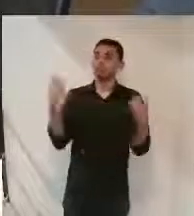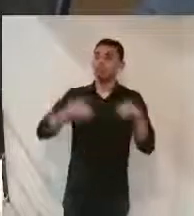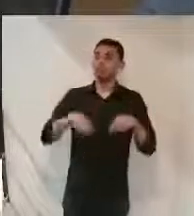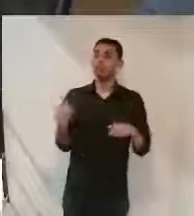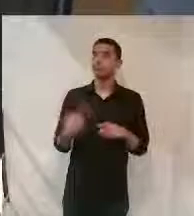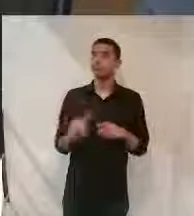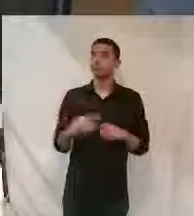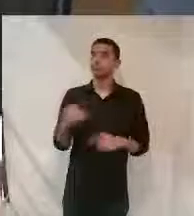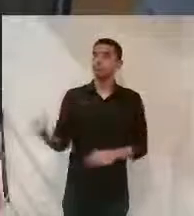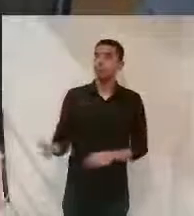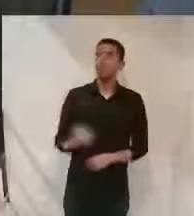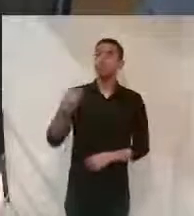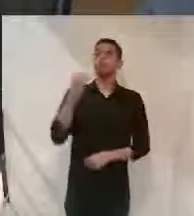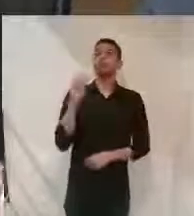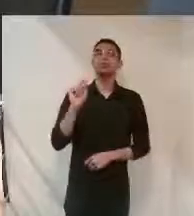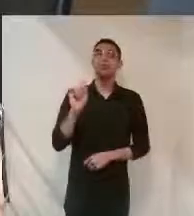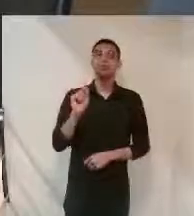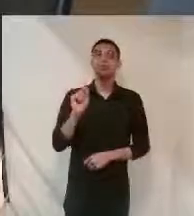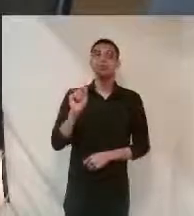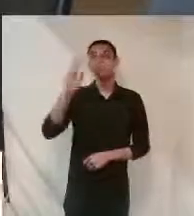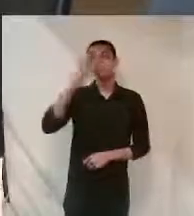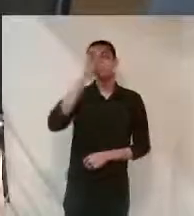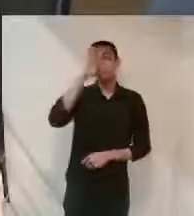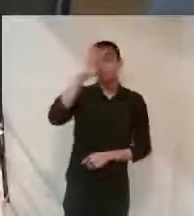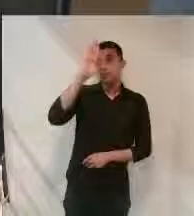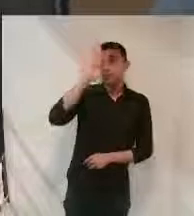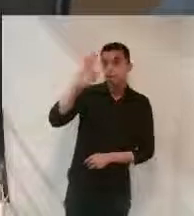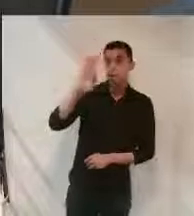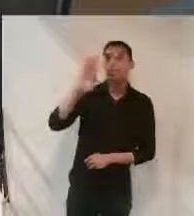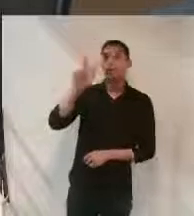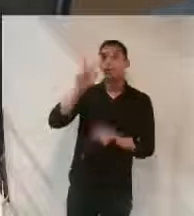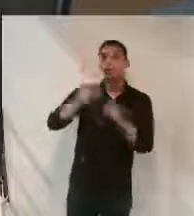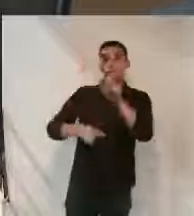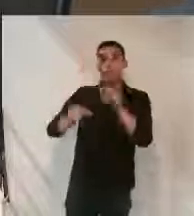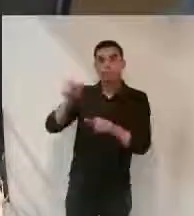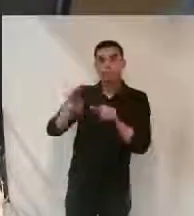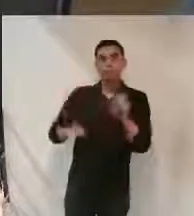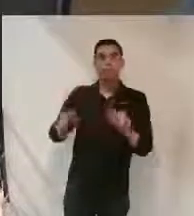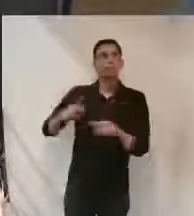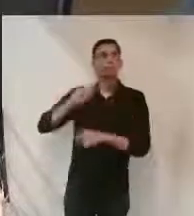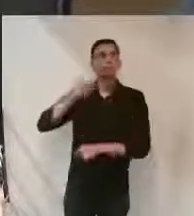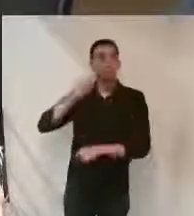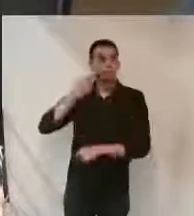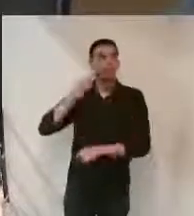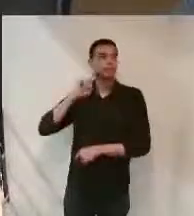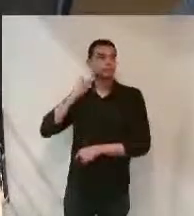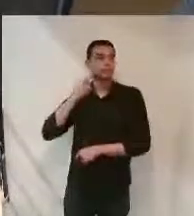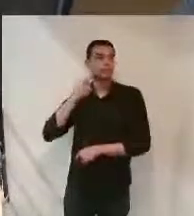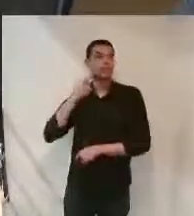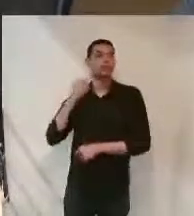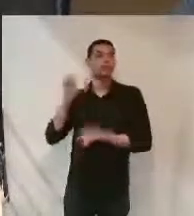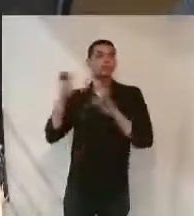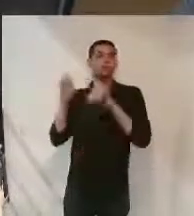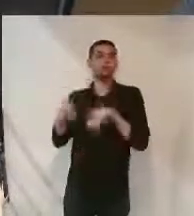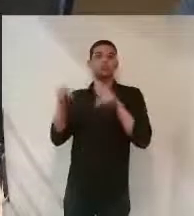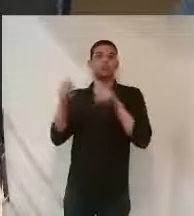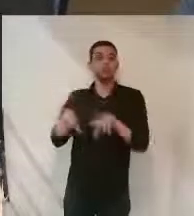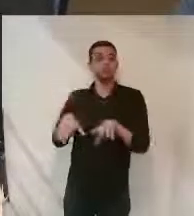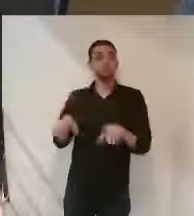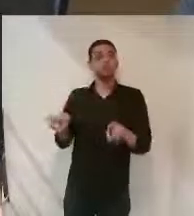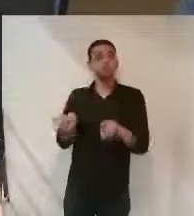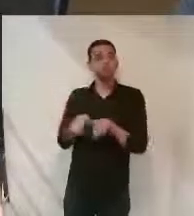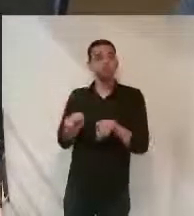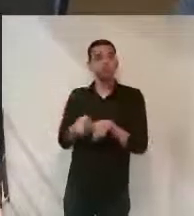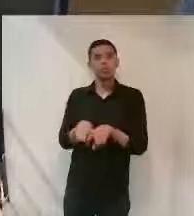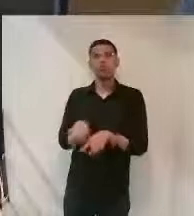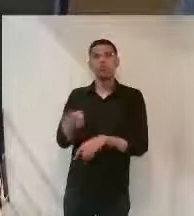que os principais geradores, eles também façam a sua parte, como nós vamos fazer a